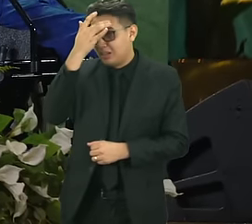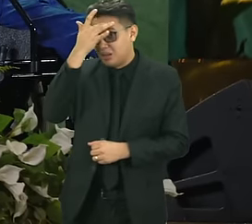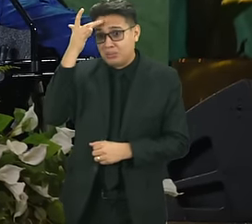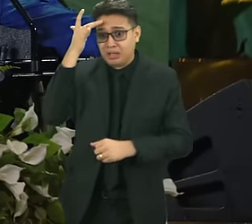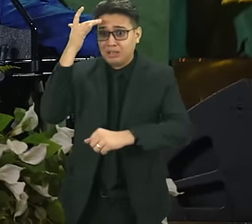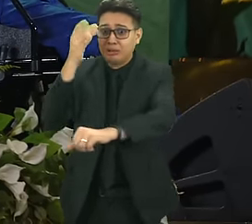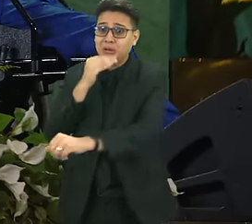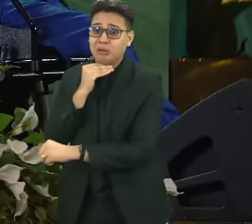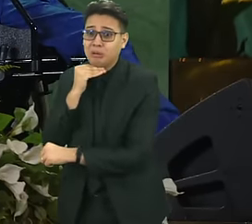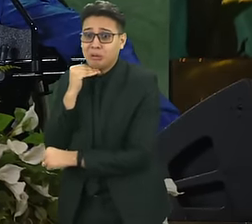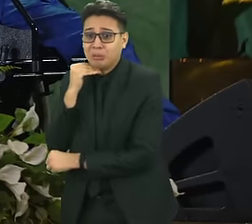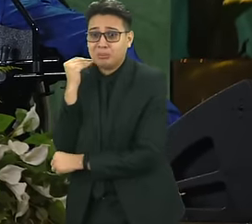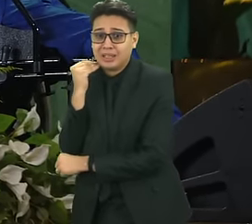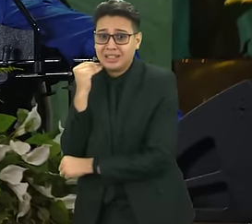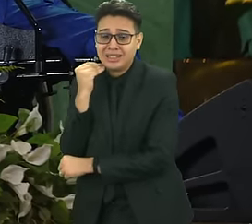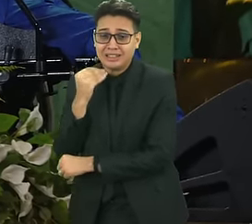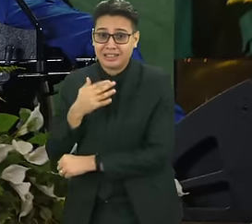morte. As minhas pernas bambearam assim. E veio essa sensação de impotência. Eu não posso fazer